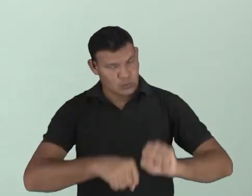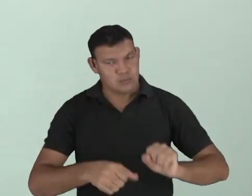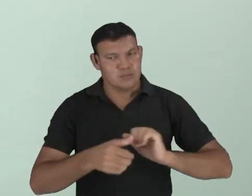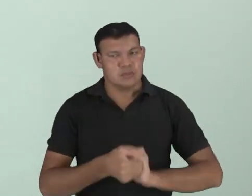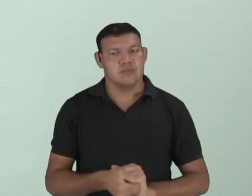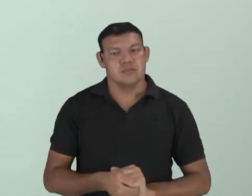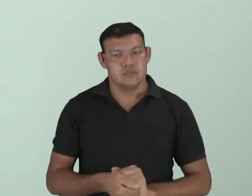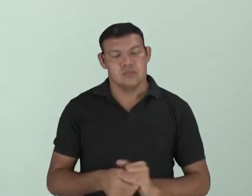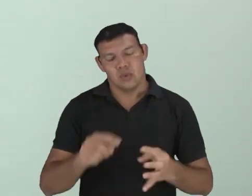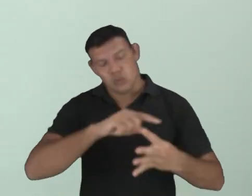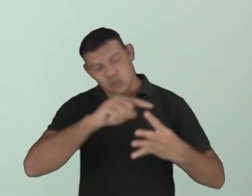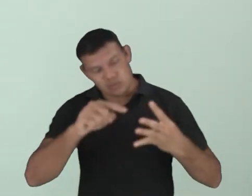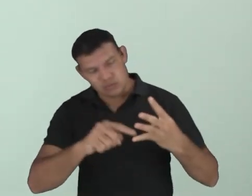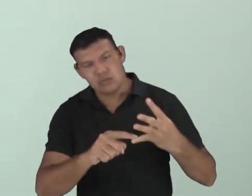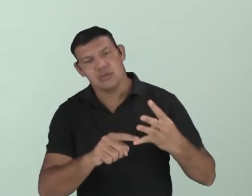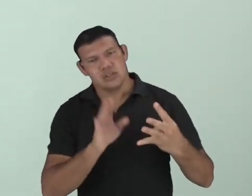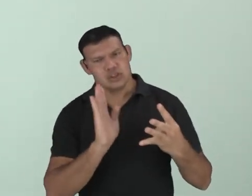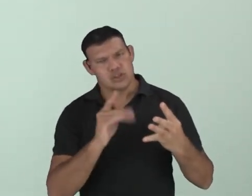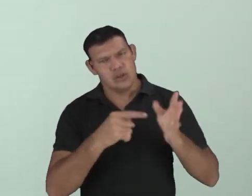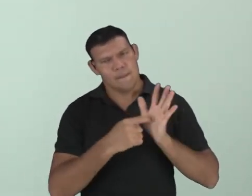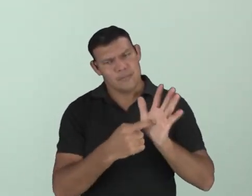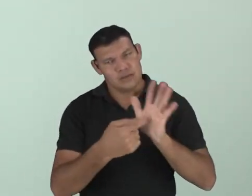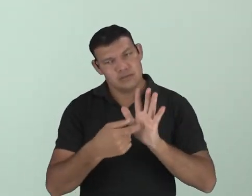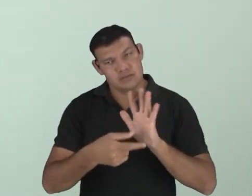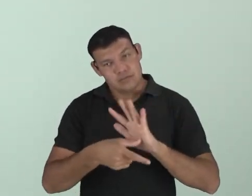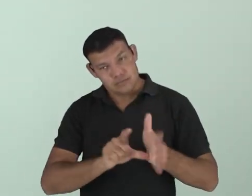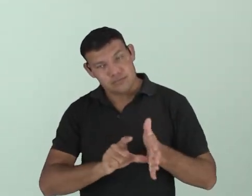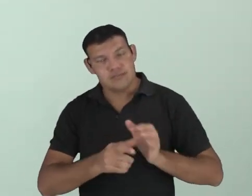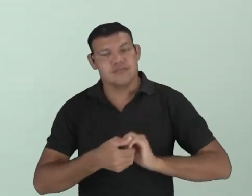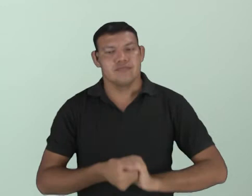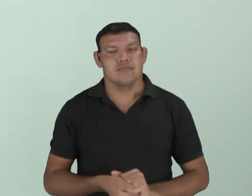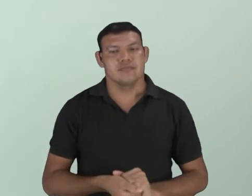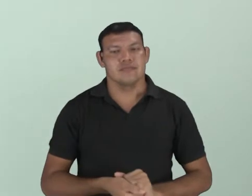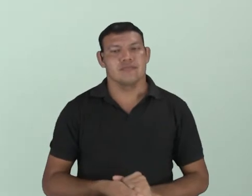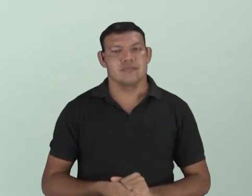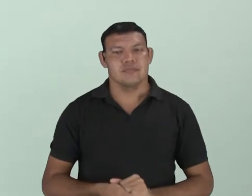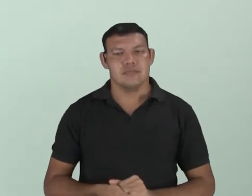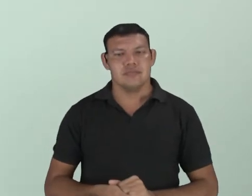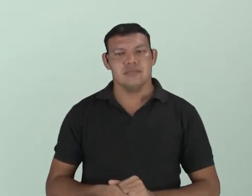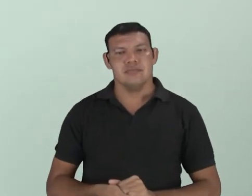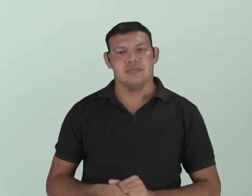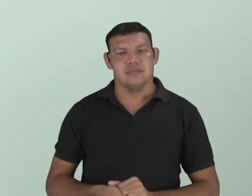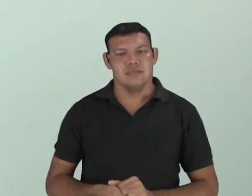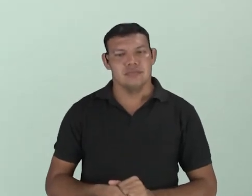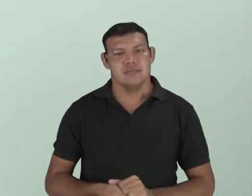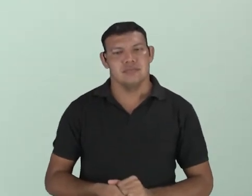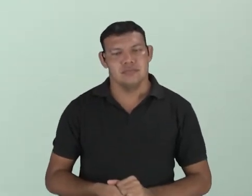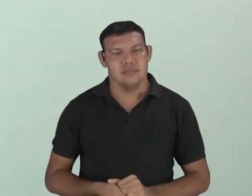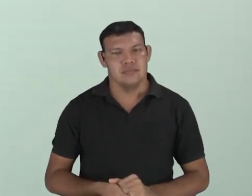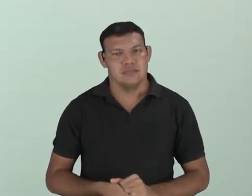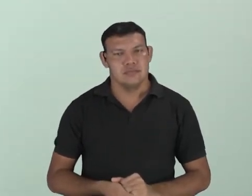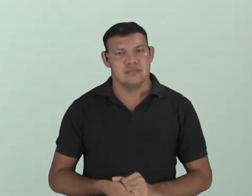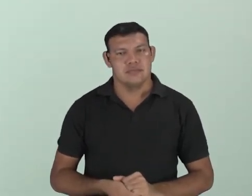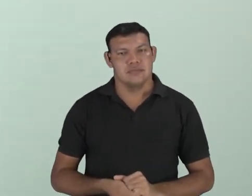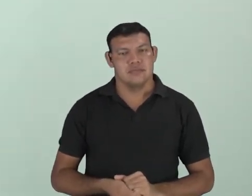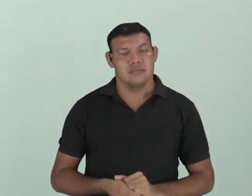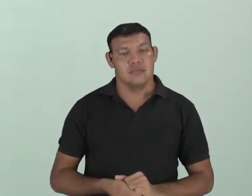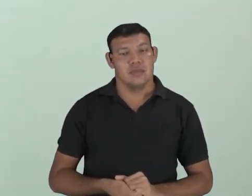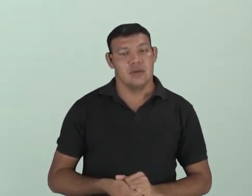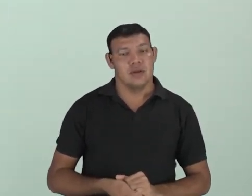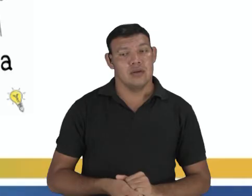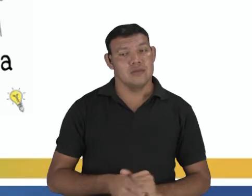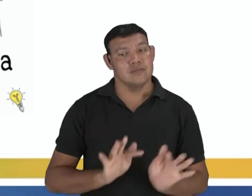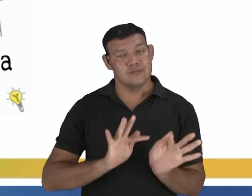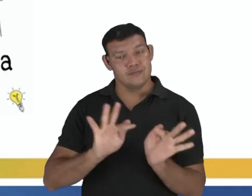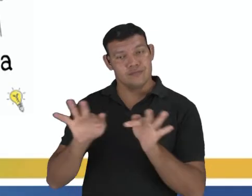ou os outros pilares já mostrado anteriormente, a fase final aí da aprendizagem. E por último, a gente